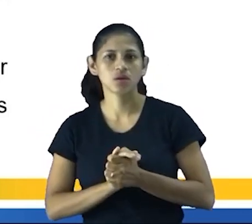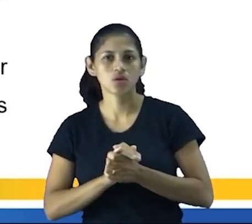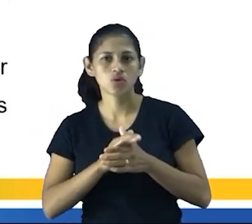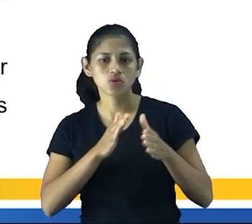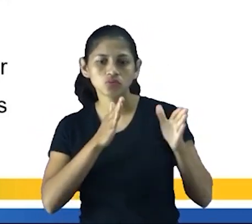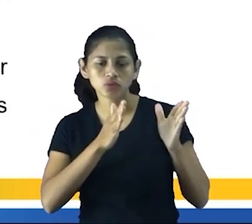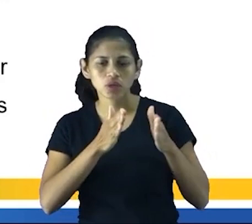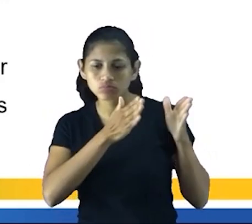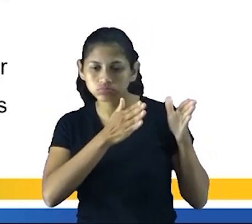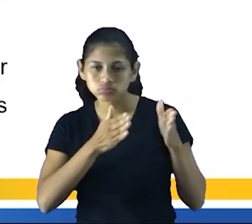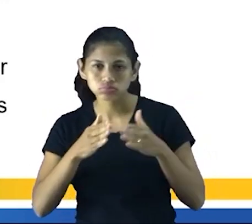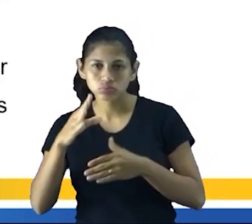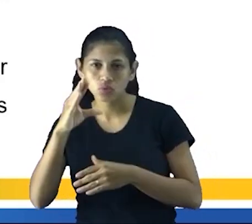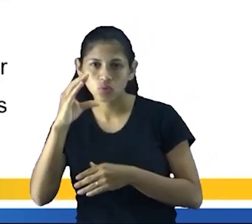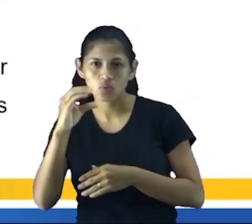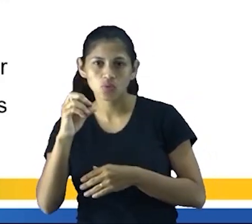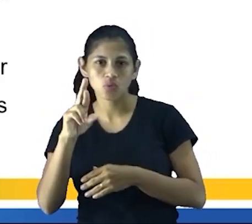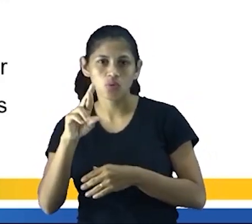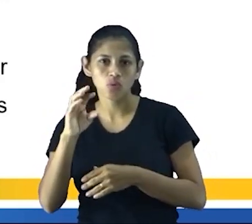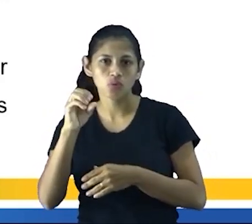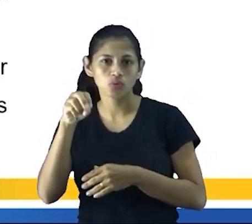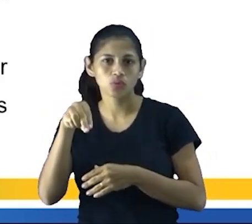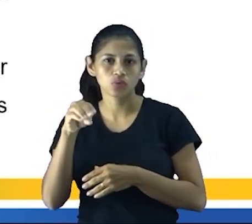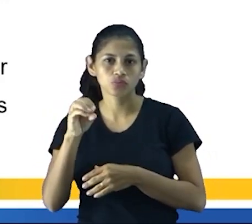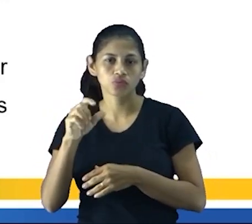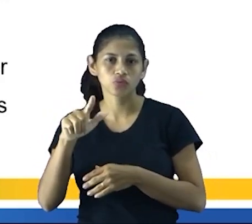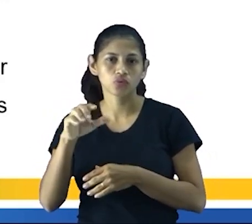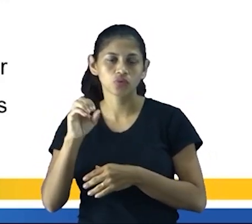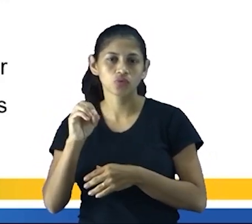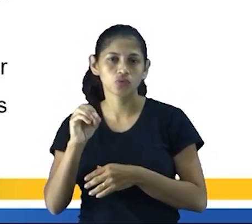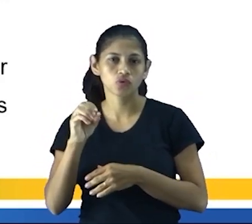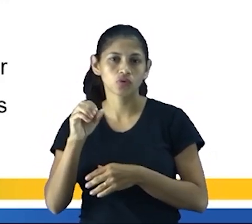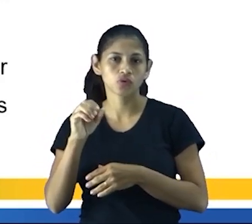momentos históricos, ou nós temos o tempo